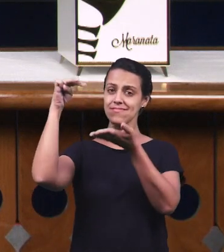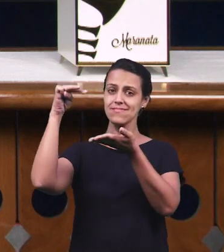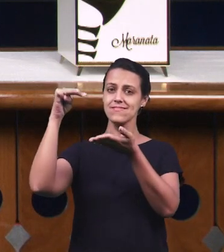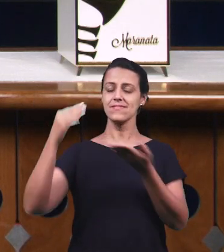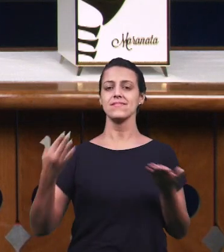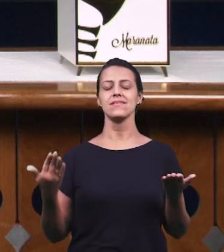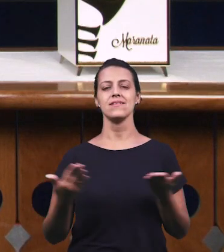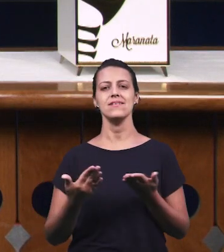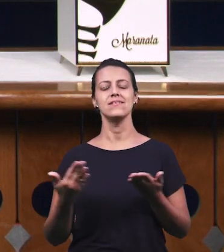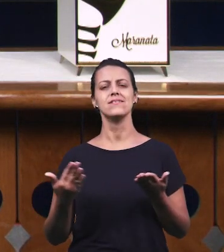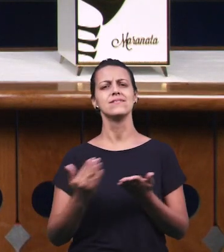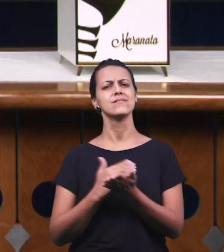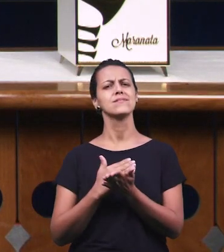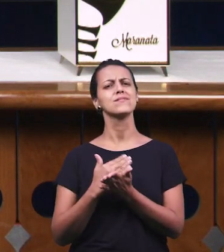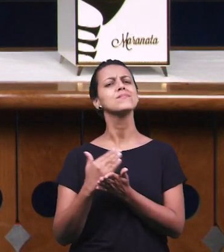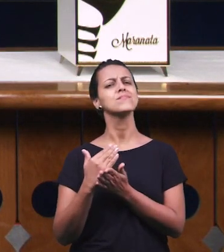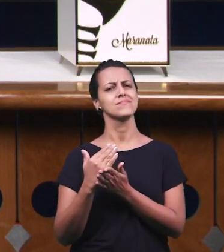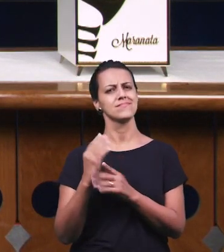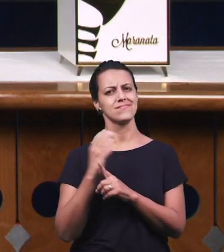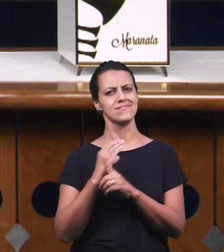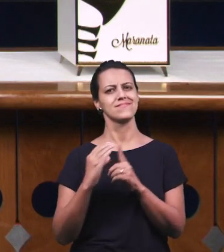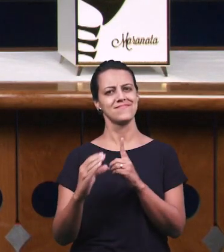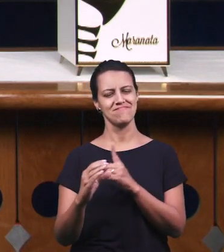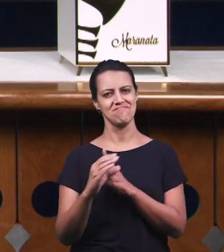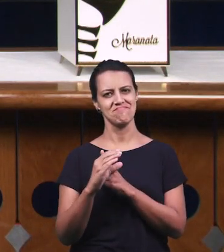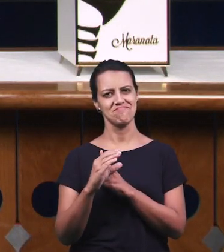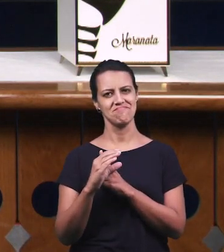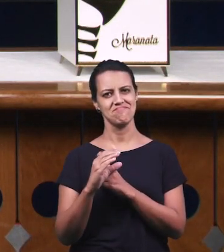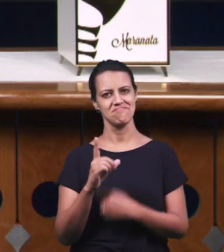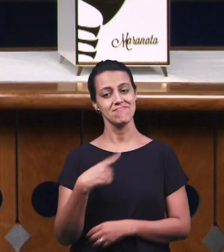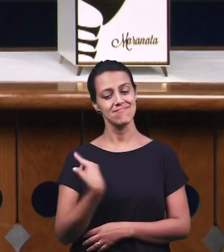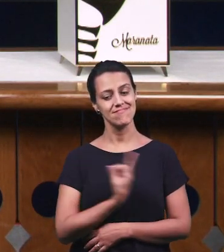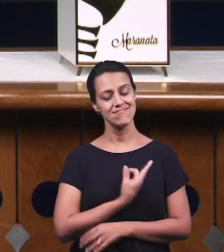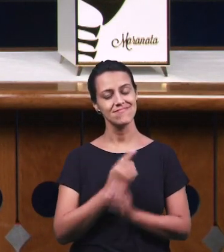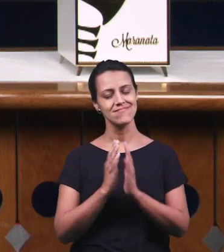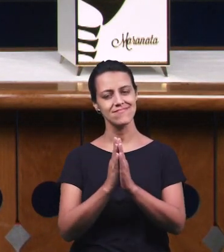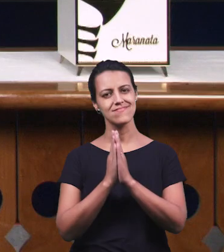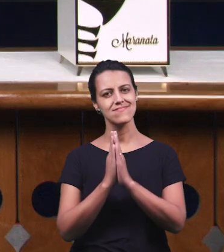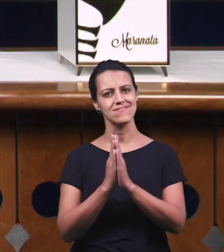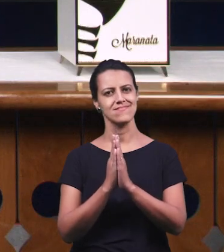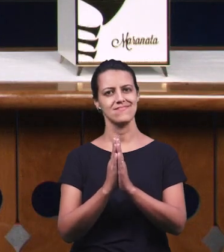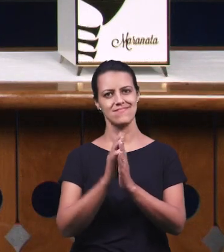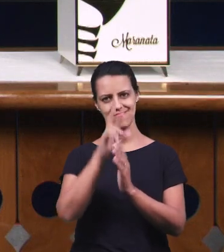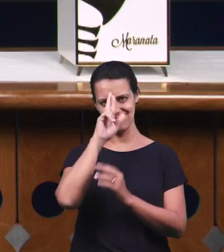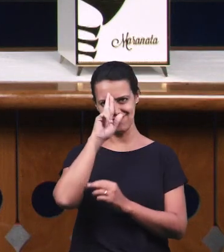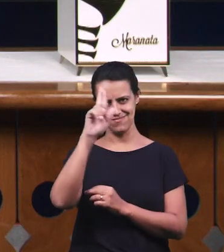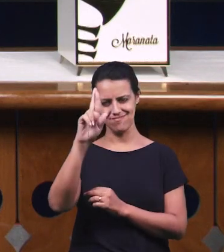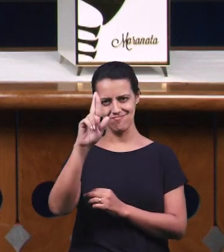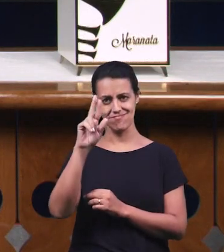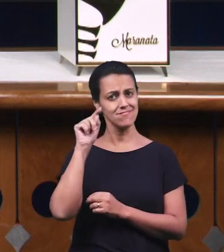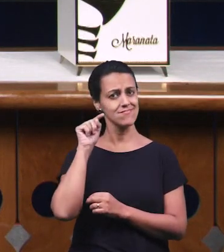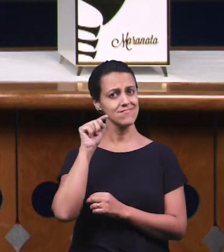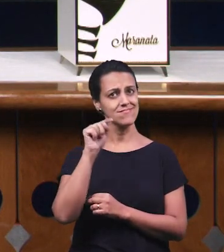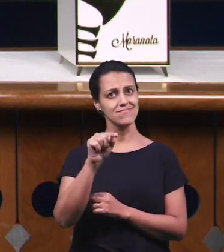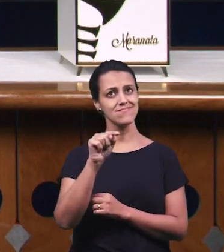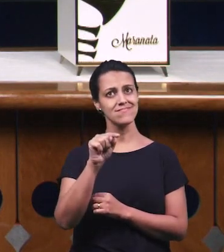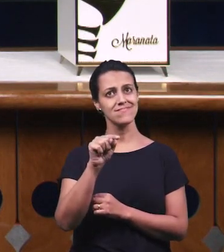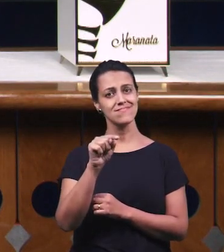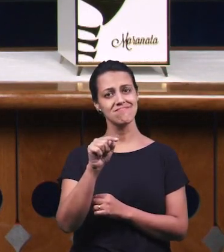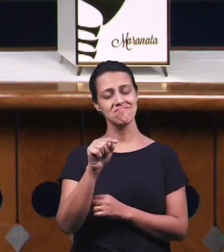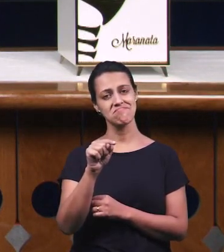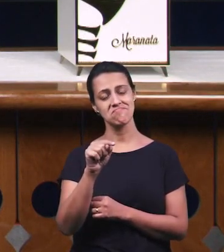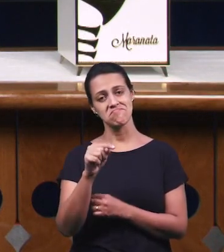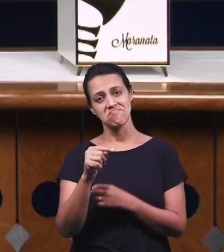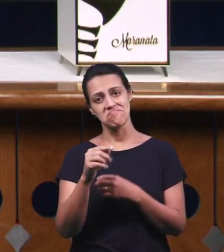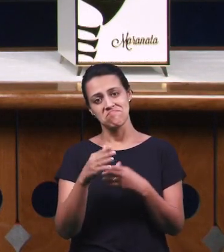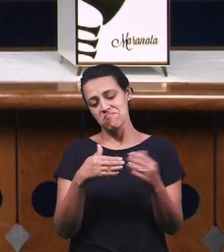e nós daremos agora início a este culto, orando a Deus, clamando ao Senhor. Onde quer que o Senhor,